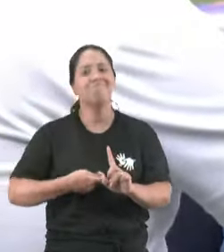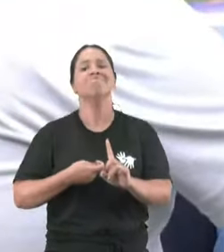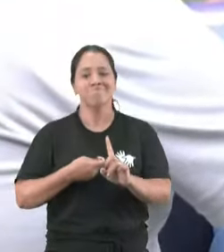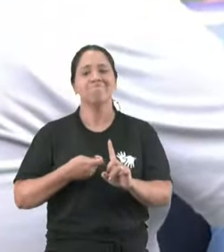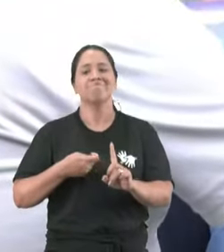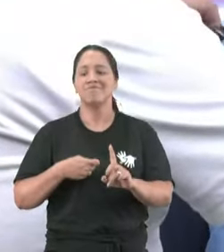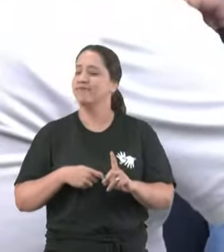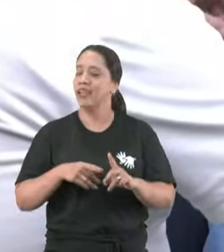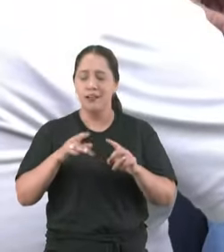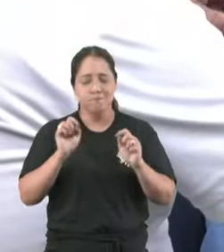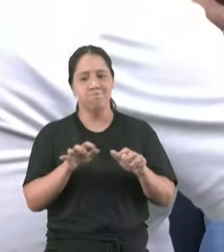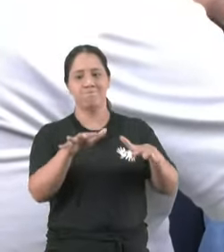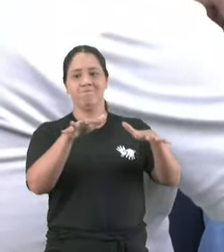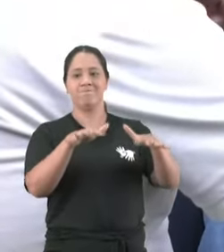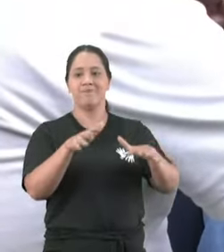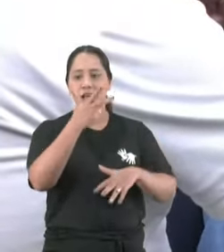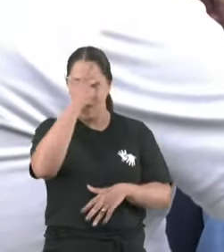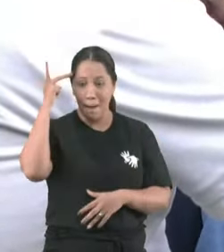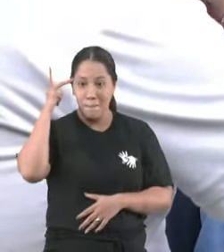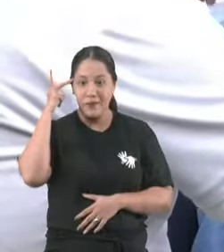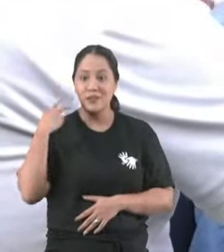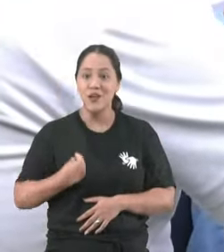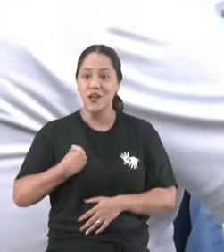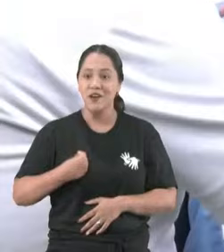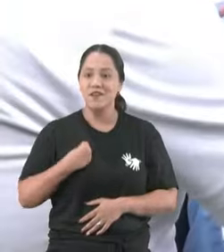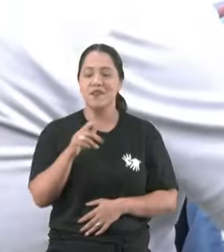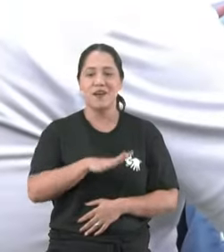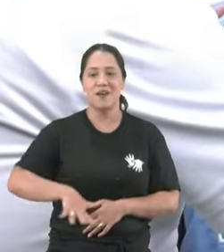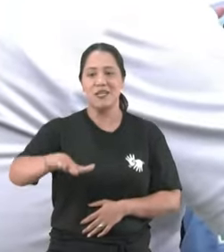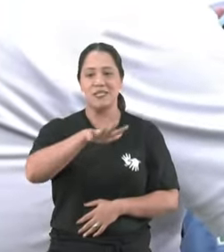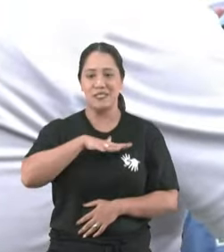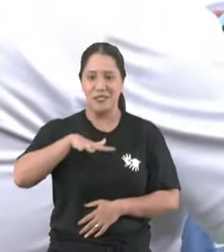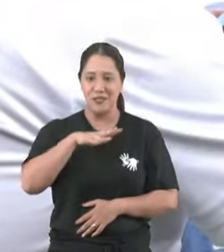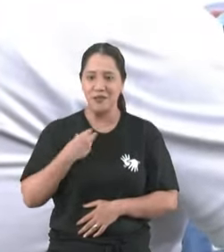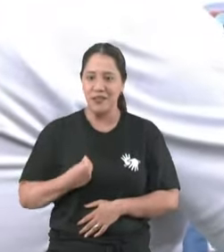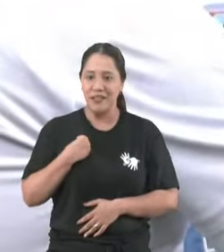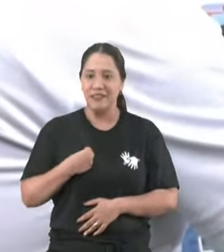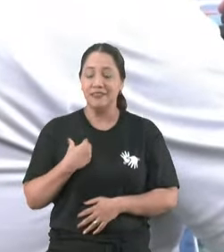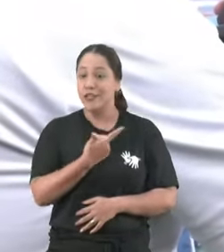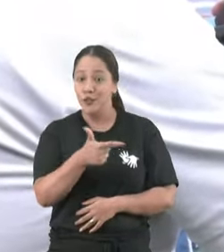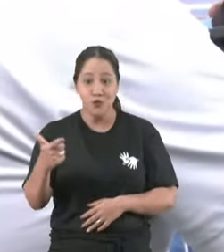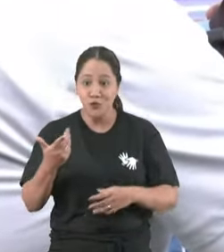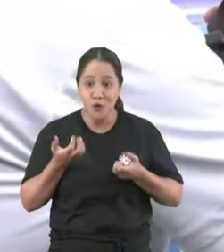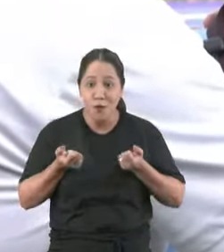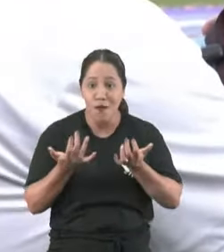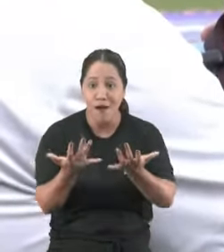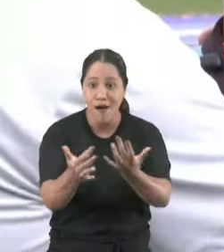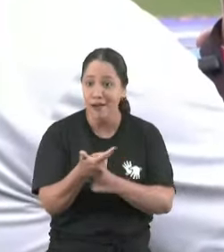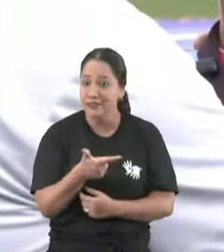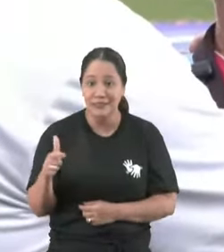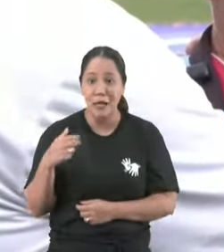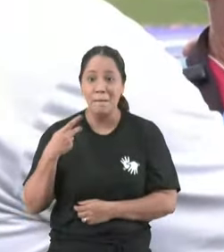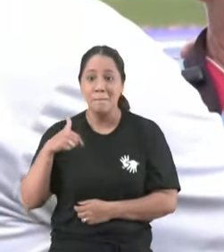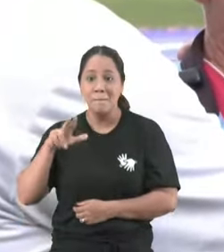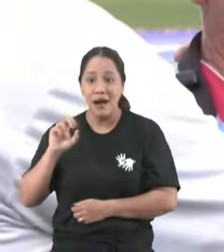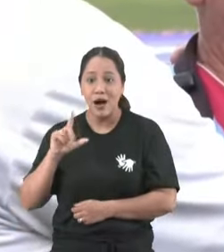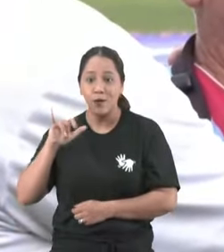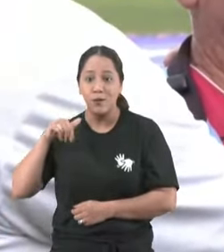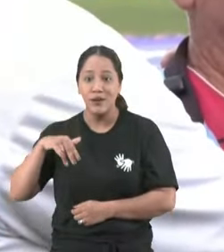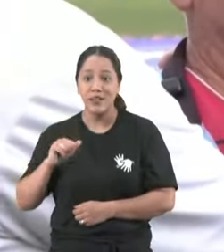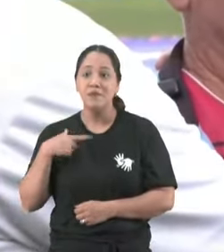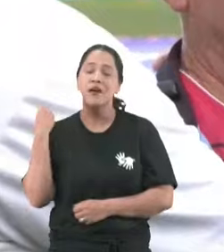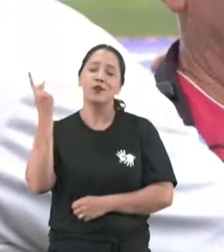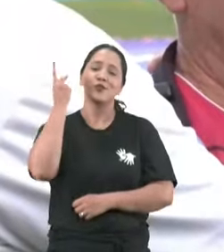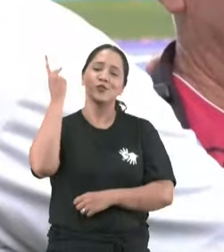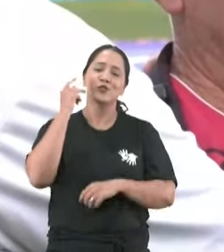reconhecimento puro de uma pessoa que vive esse ambiente aqui de quando não tinha grama, né? Paulo Lima é de toda uma história